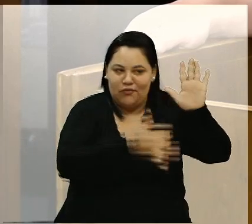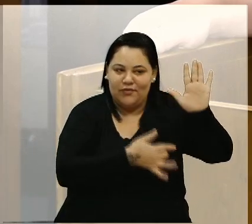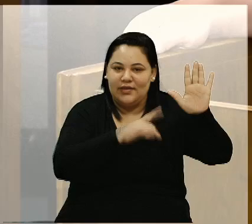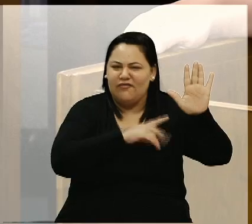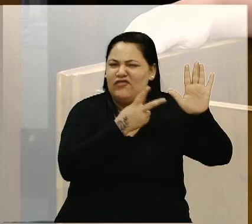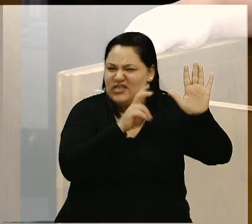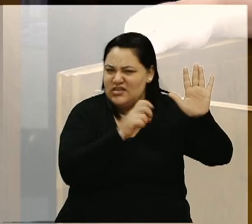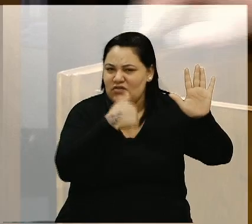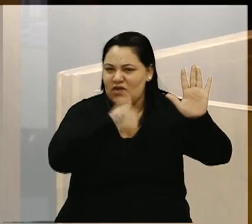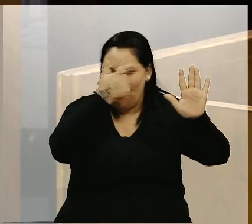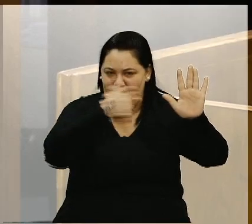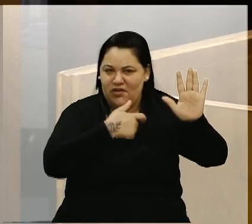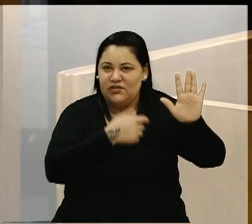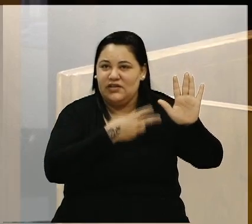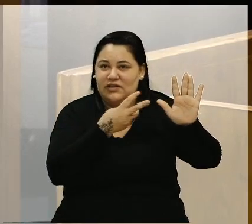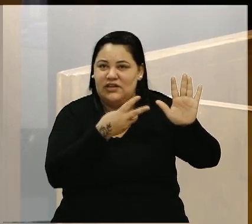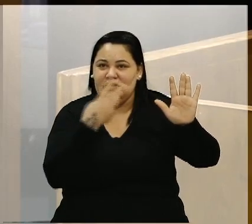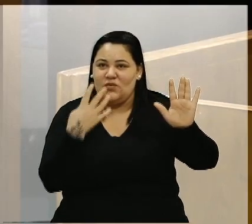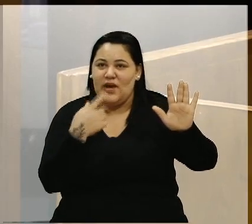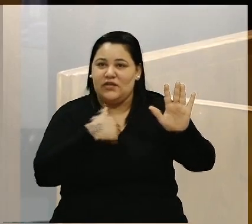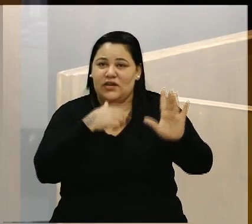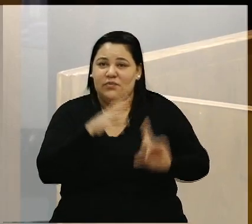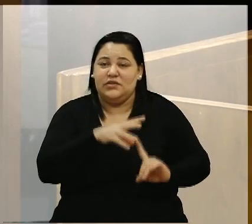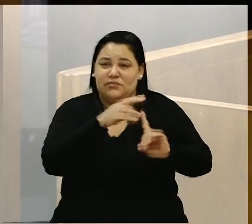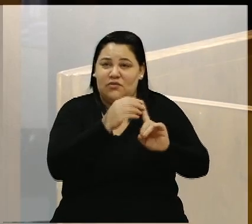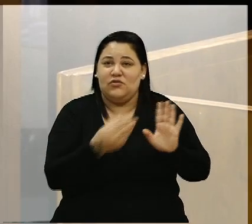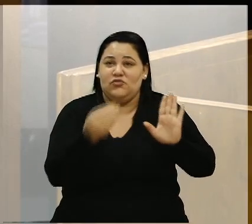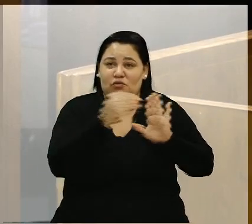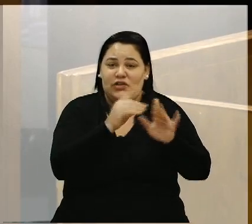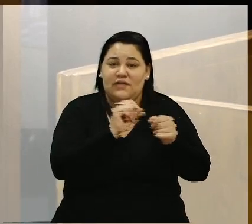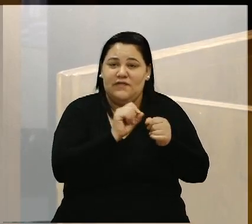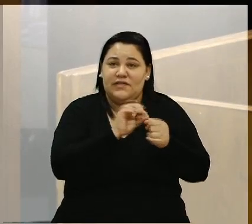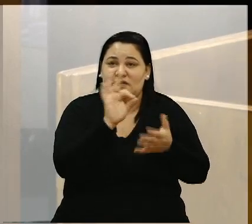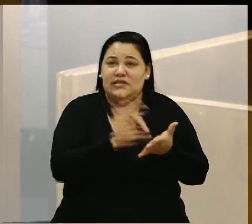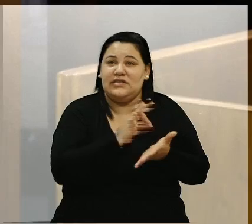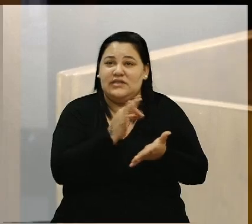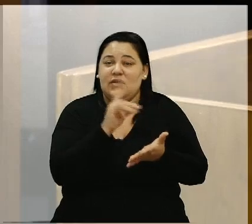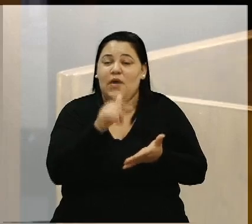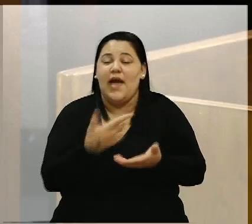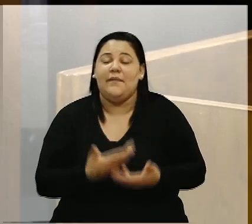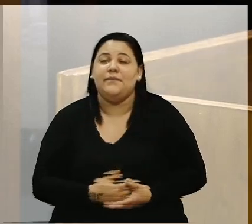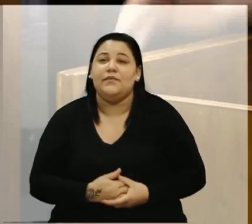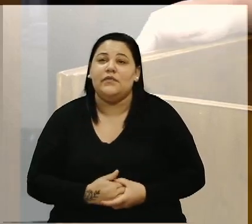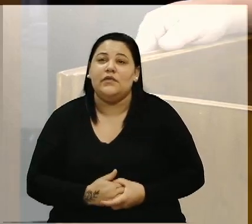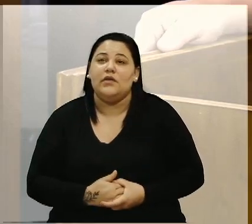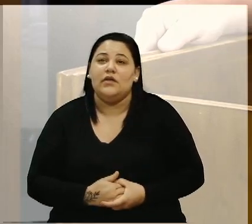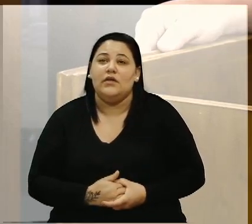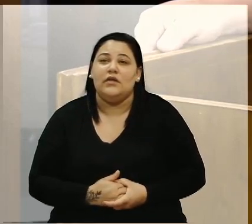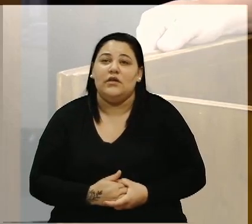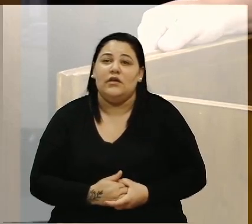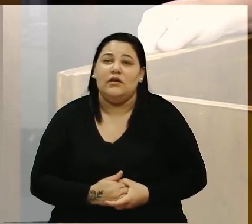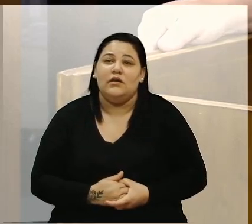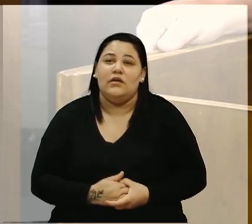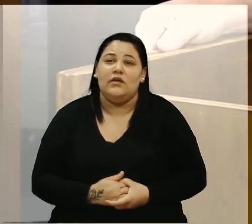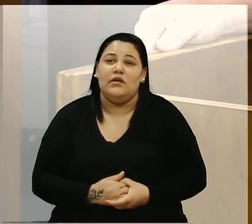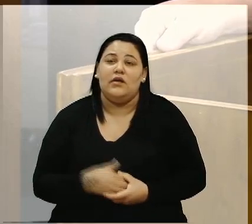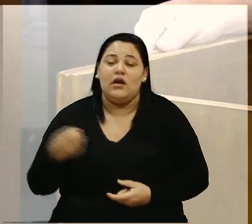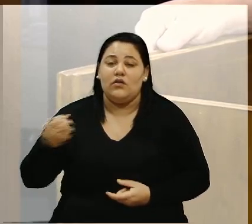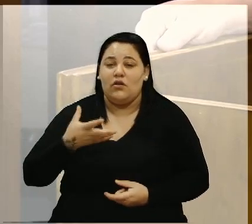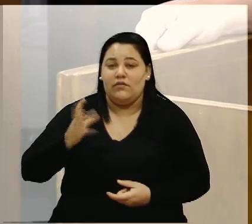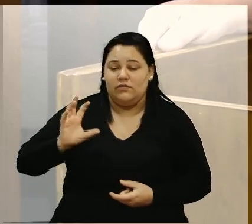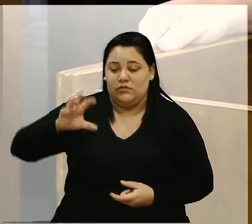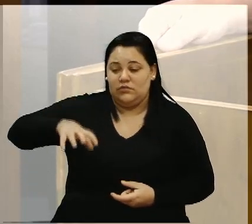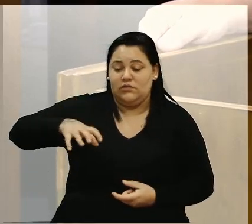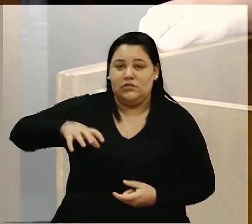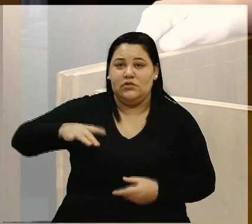que eu principalmente coloquei e fiz a inscrição, que é a nova sede do